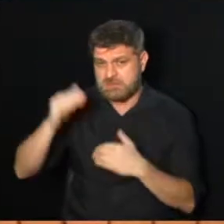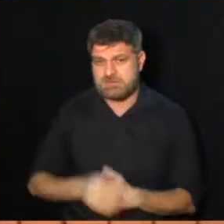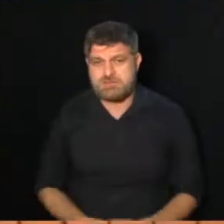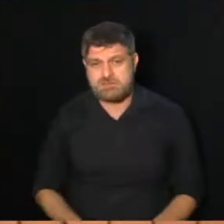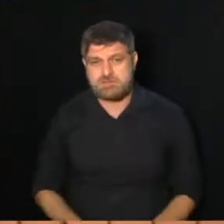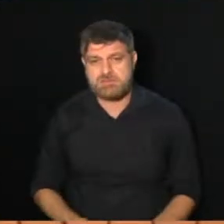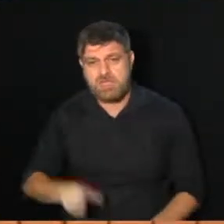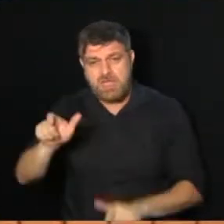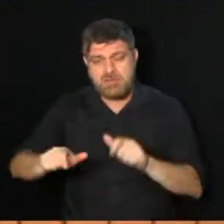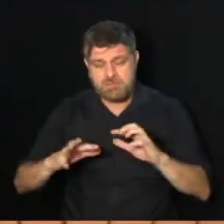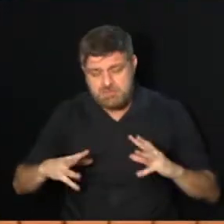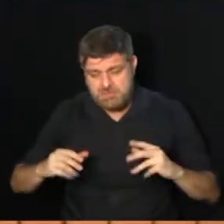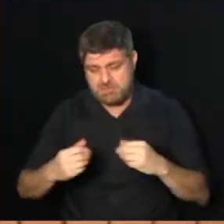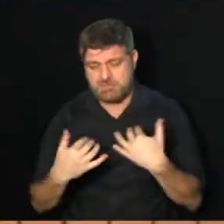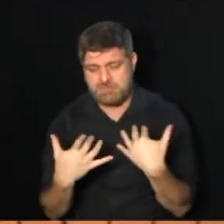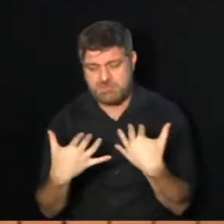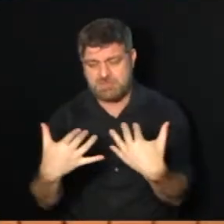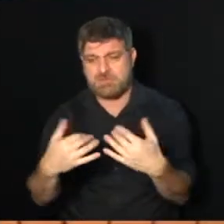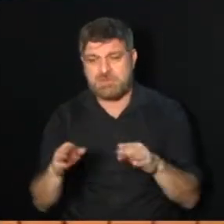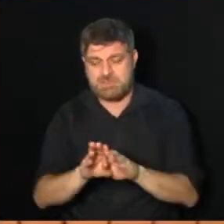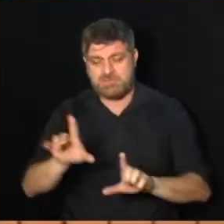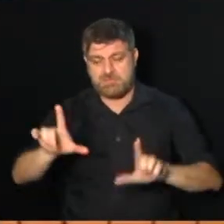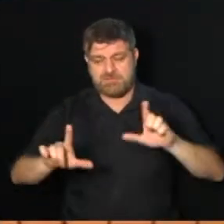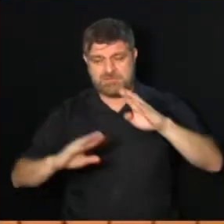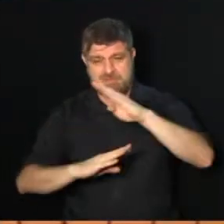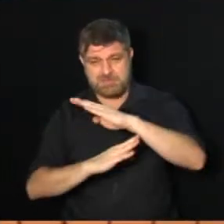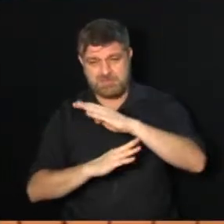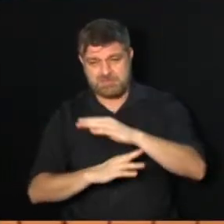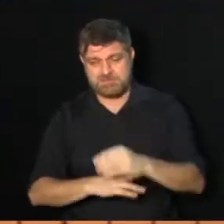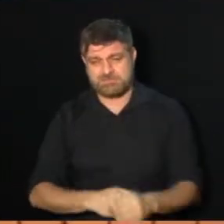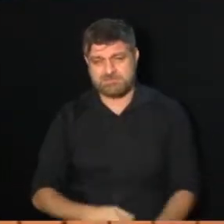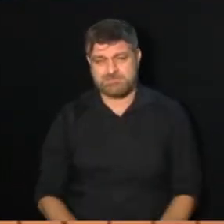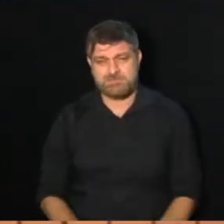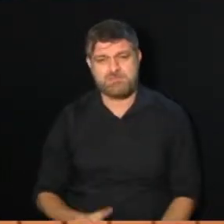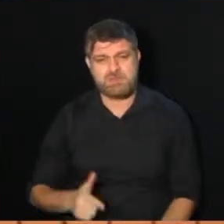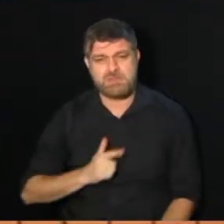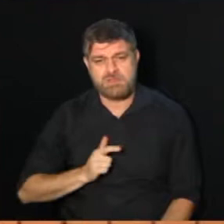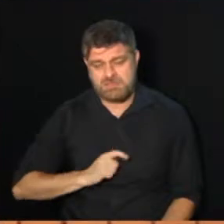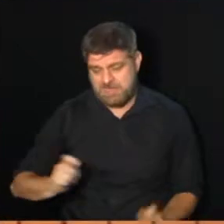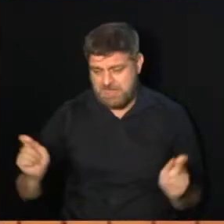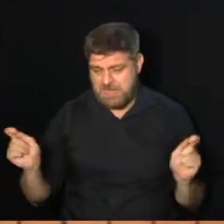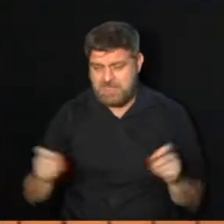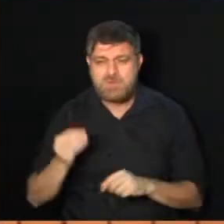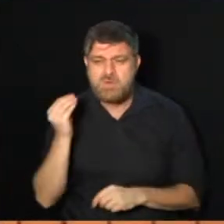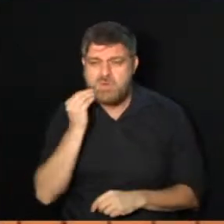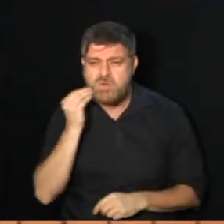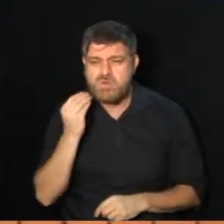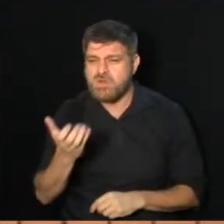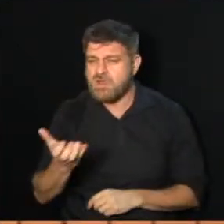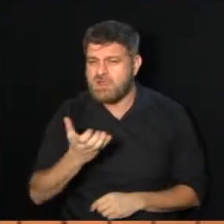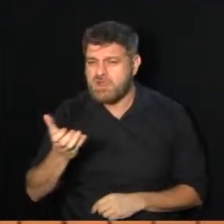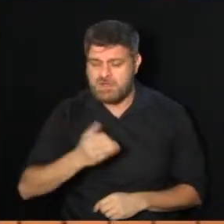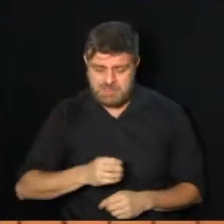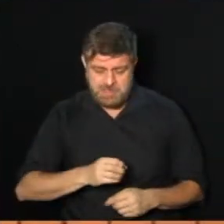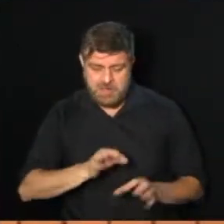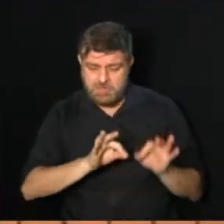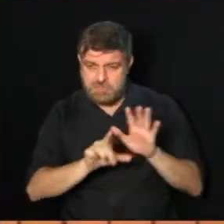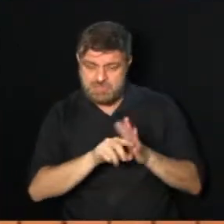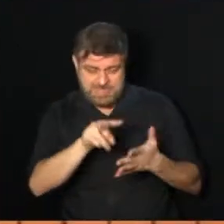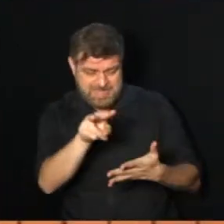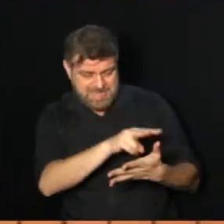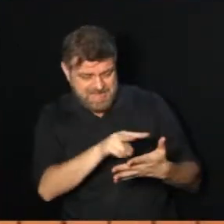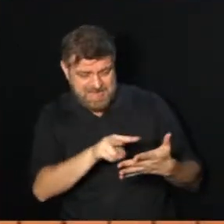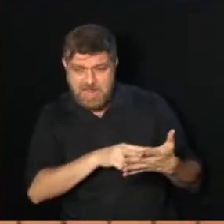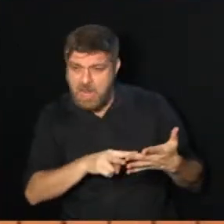os presentes e a todos que estão nos ouvindo pela TV Câmara aqui, que tenham oportunidade, que leiam esse projeto, né? Eu